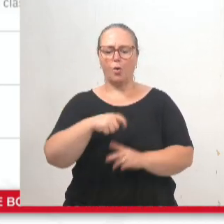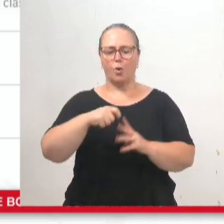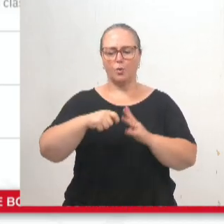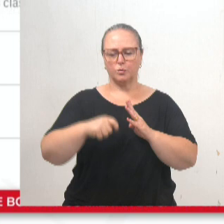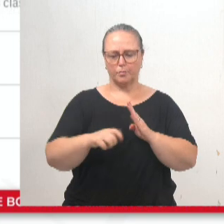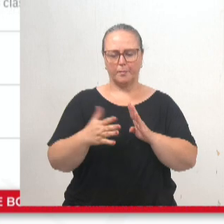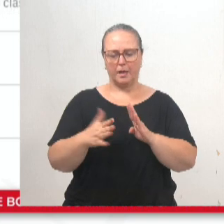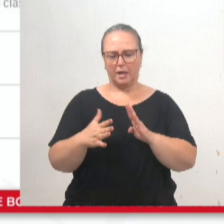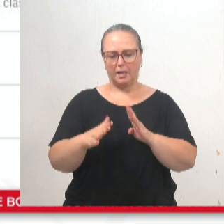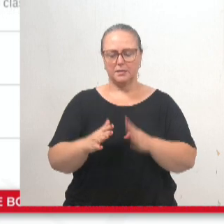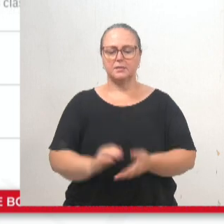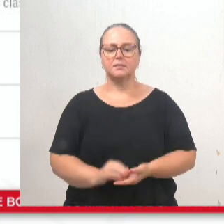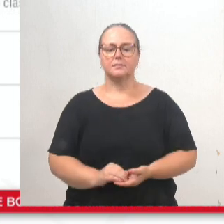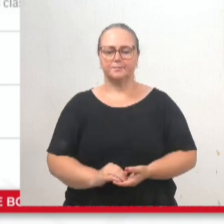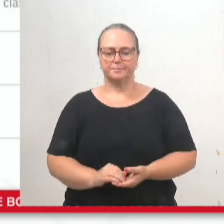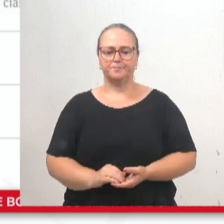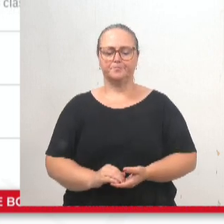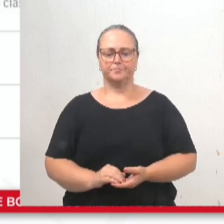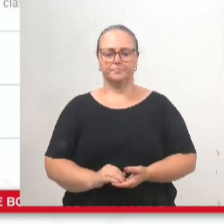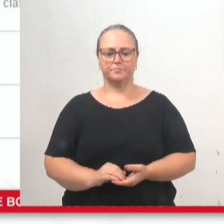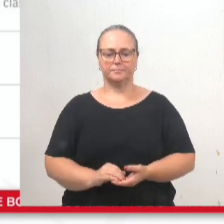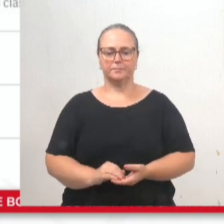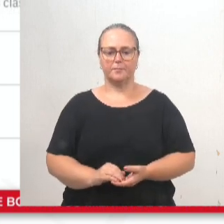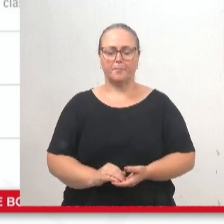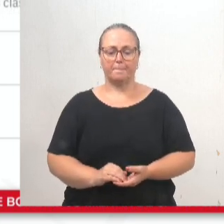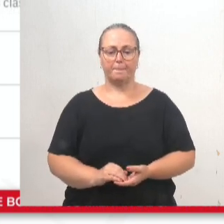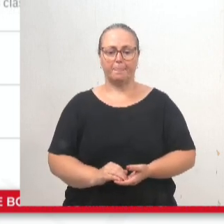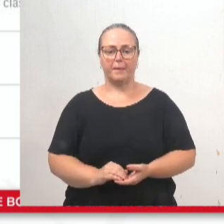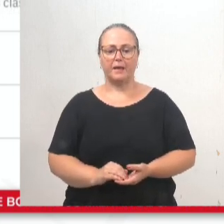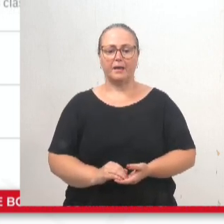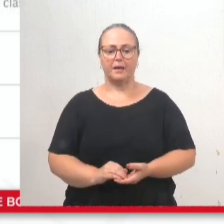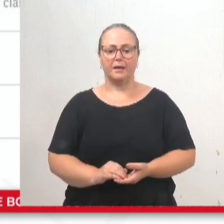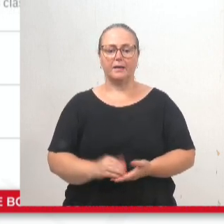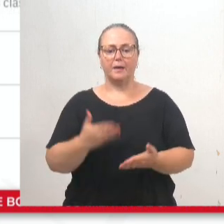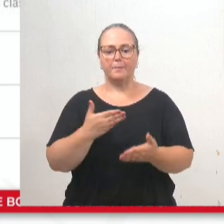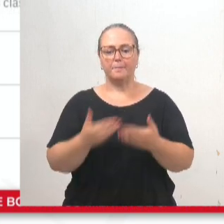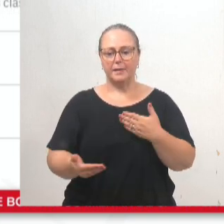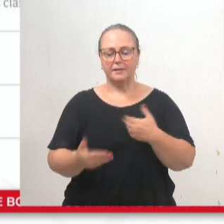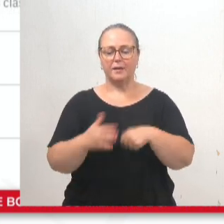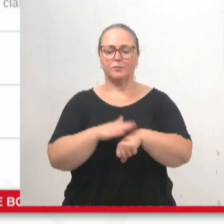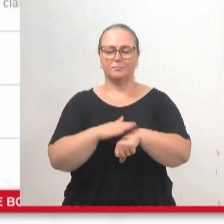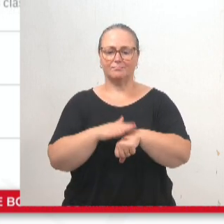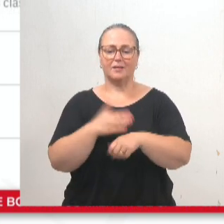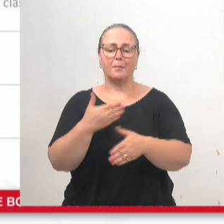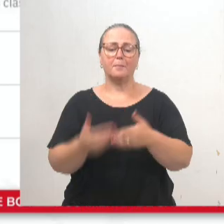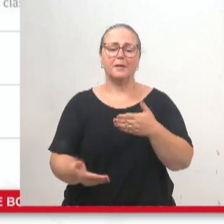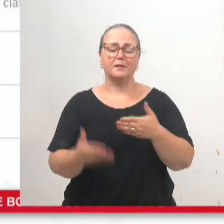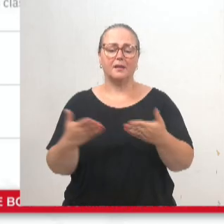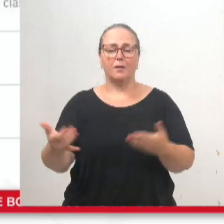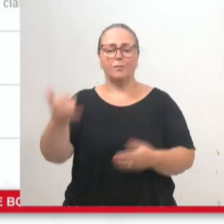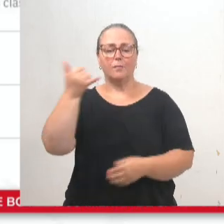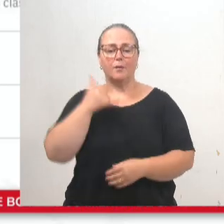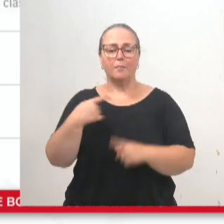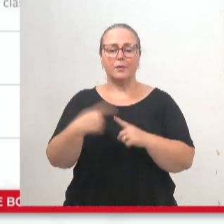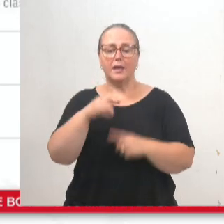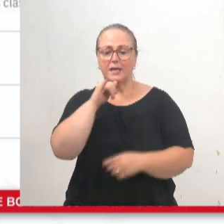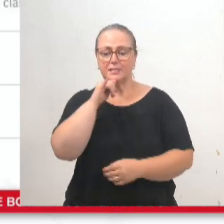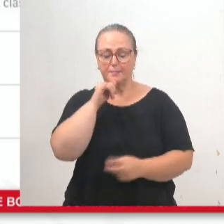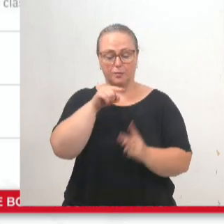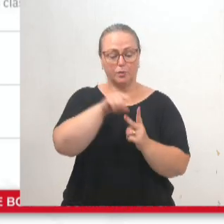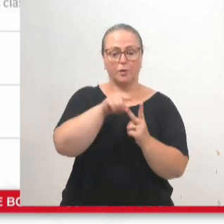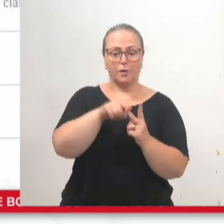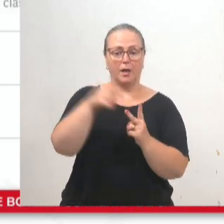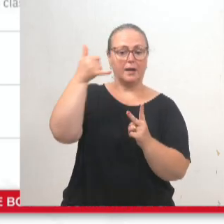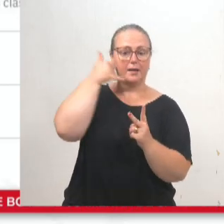dezembro. Tá? Esse índice ele piorou, de ligações perdidas ele piorou um pouco, ele foi para 8%, e o tempo de espera média também ele